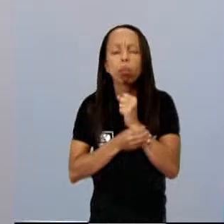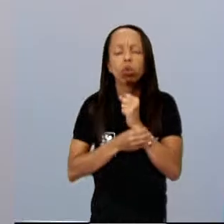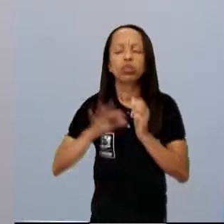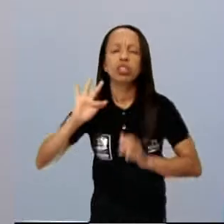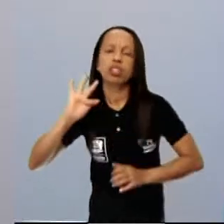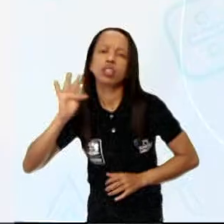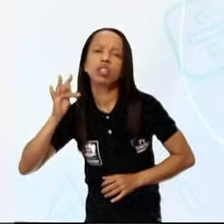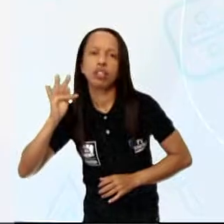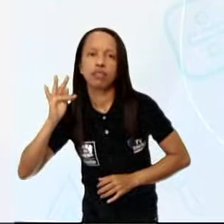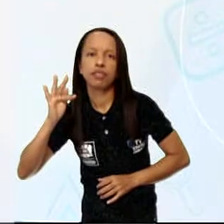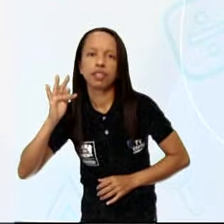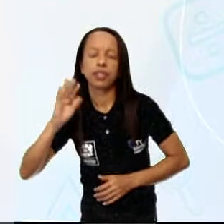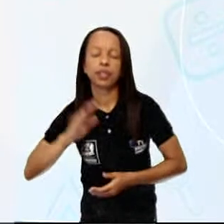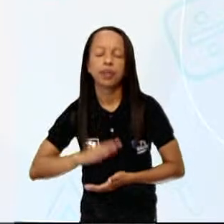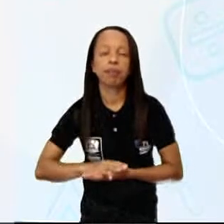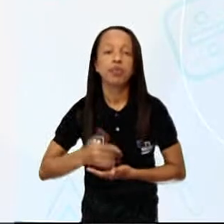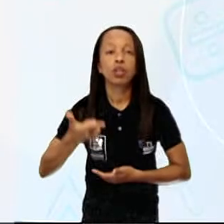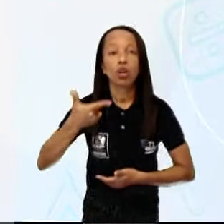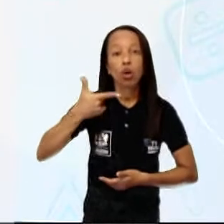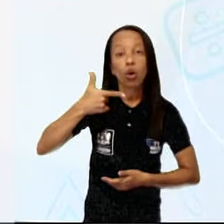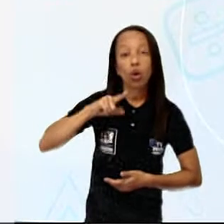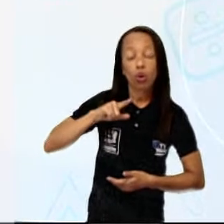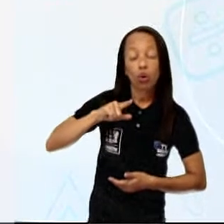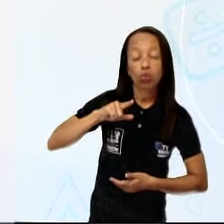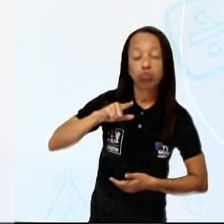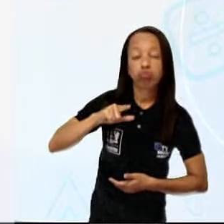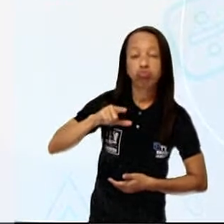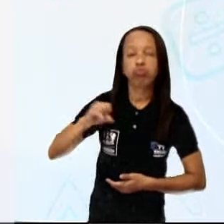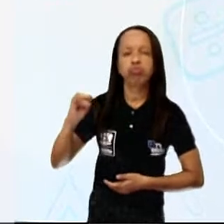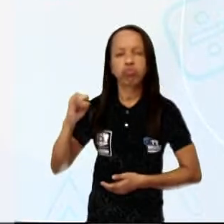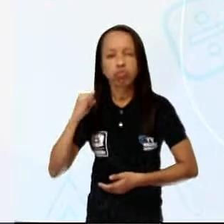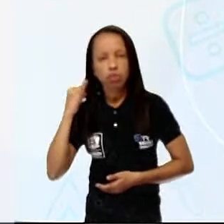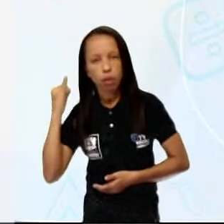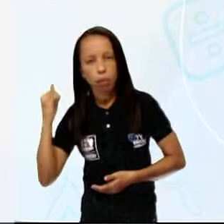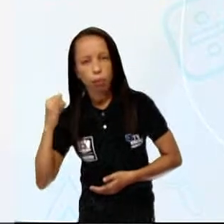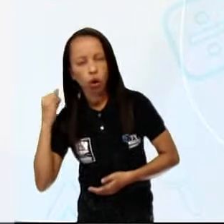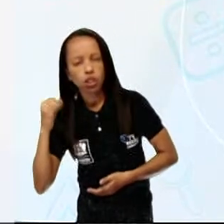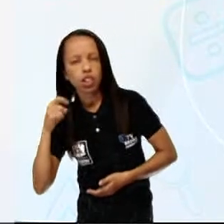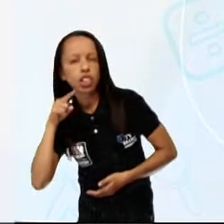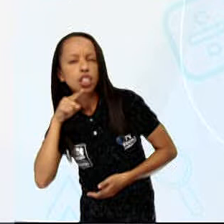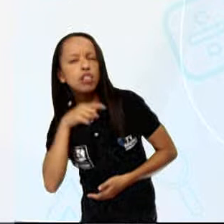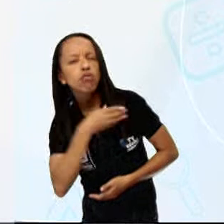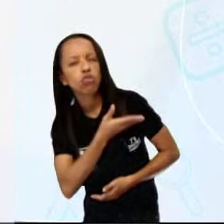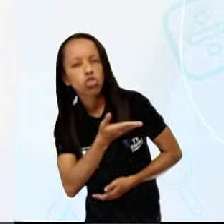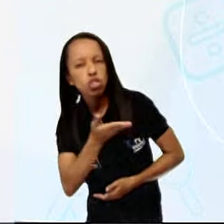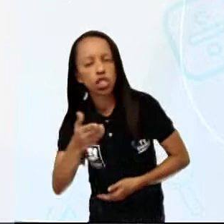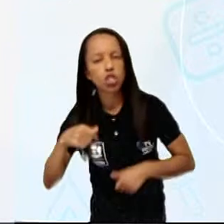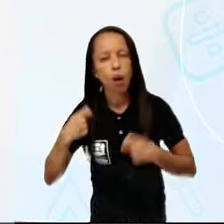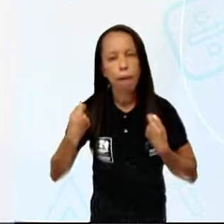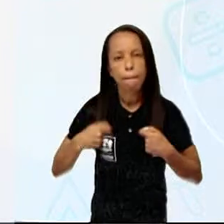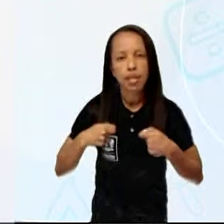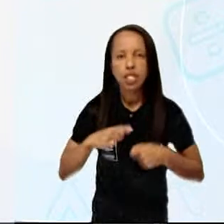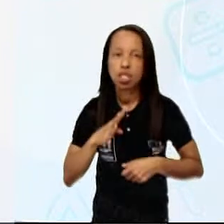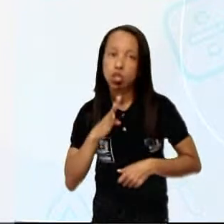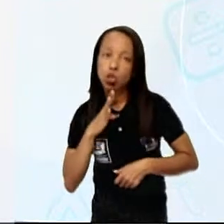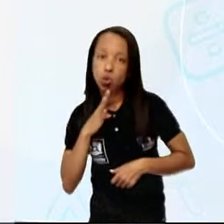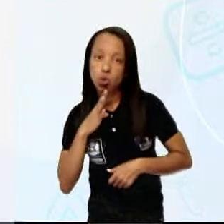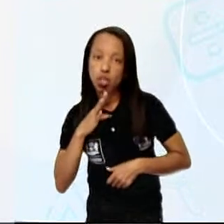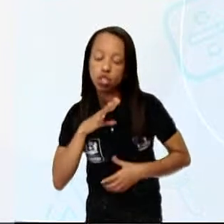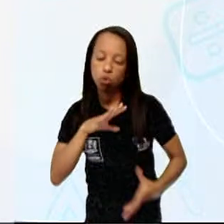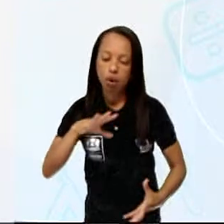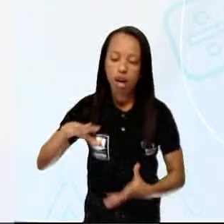muito importante que vocês precisam conhecer antes da gente falar propriamente, né, sobre a Revolução propriamente